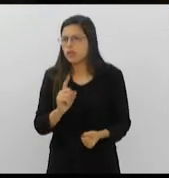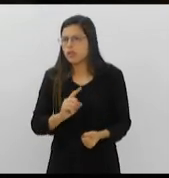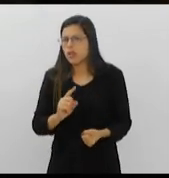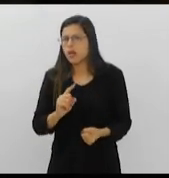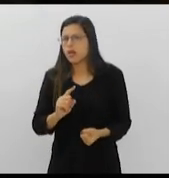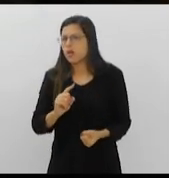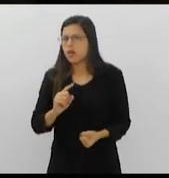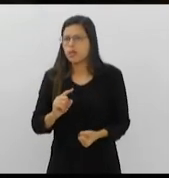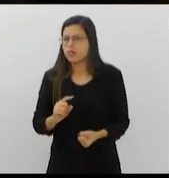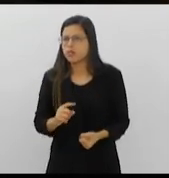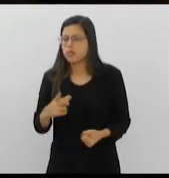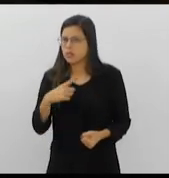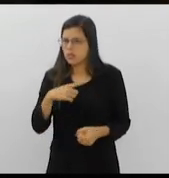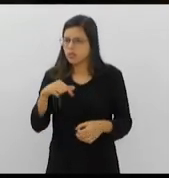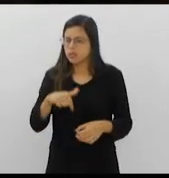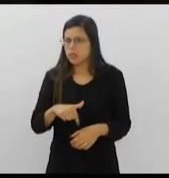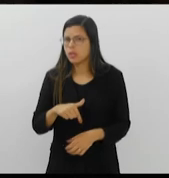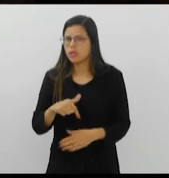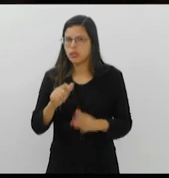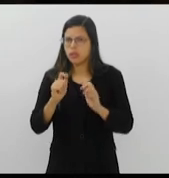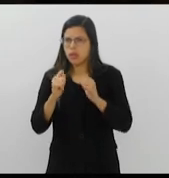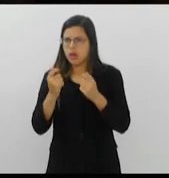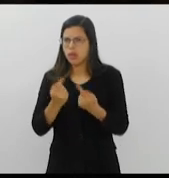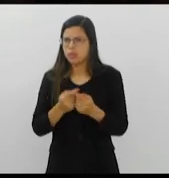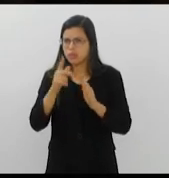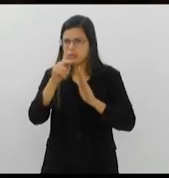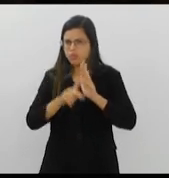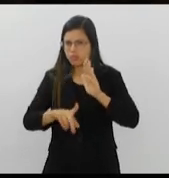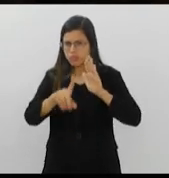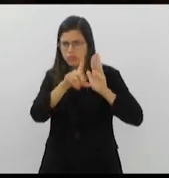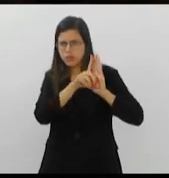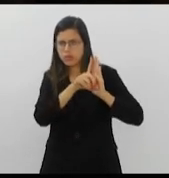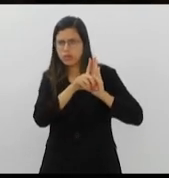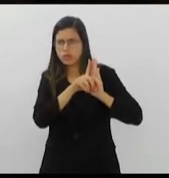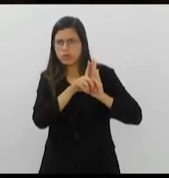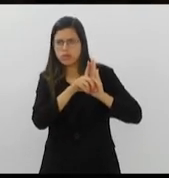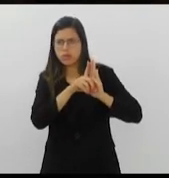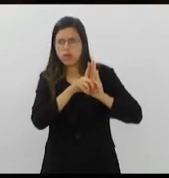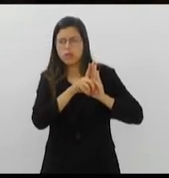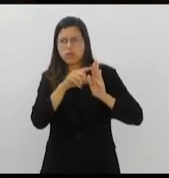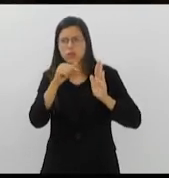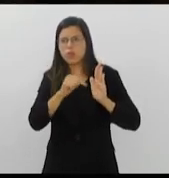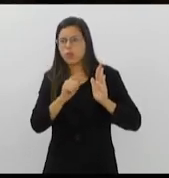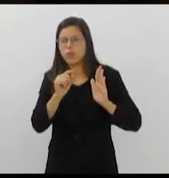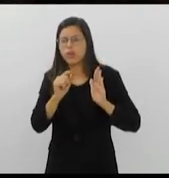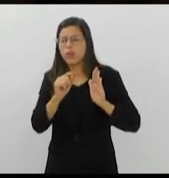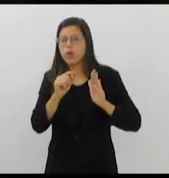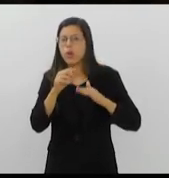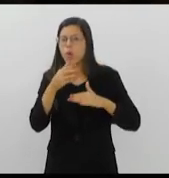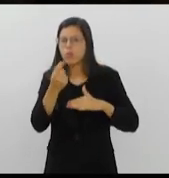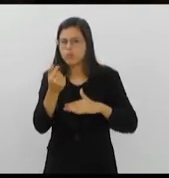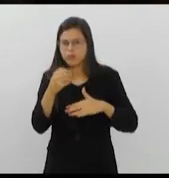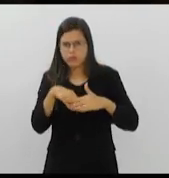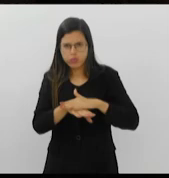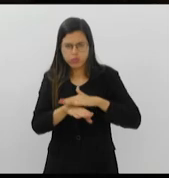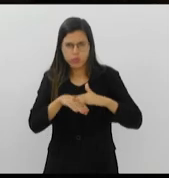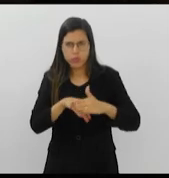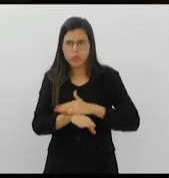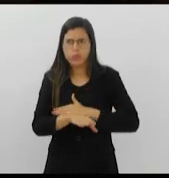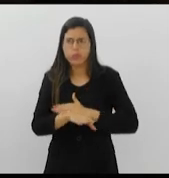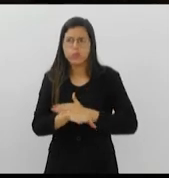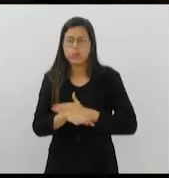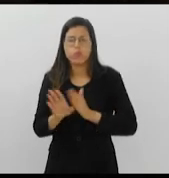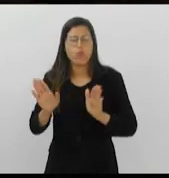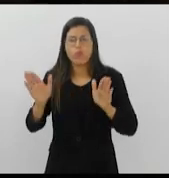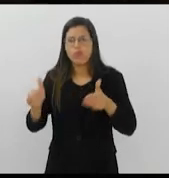vamos, inclusive temos aqui na casa um projeto de lei, o FECAES, que é um fundo diretamente voltado para